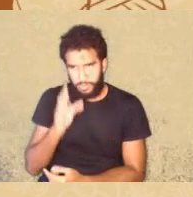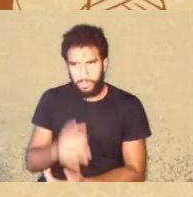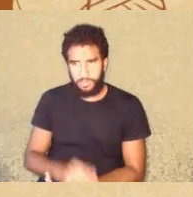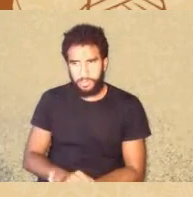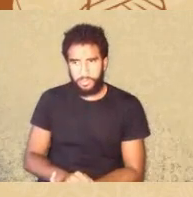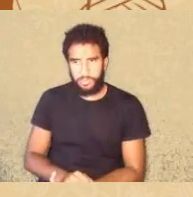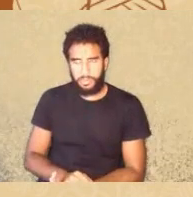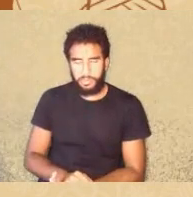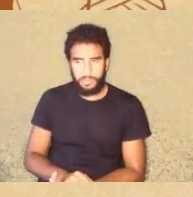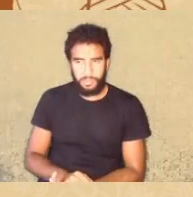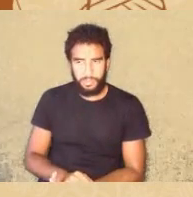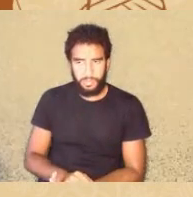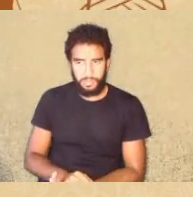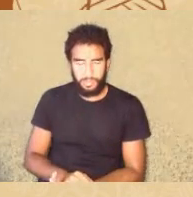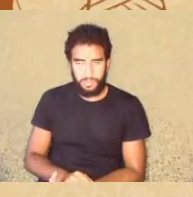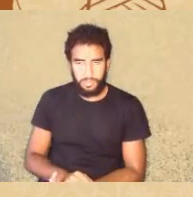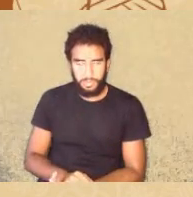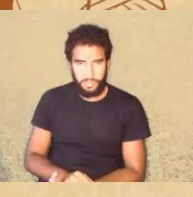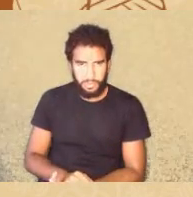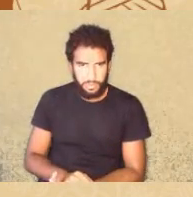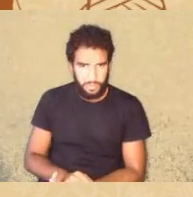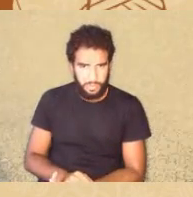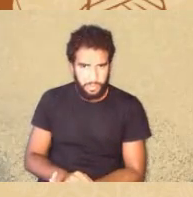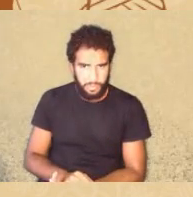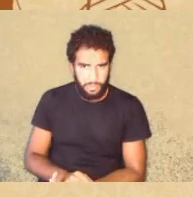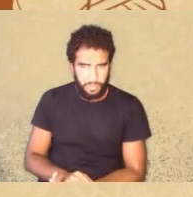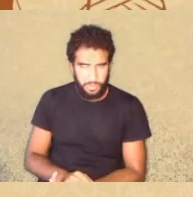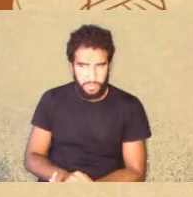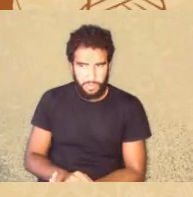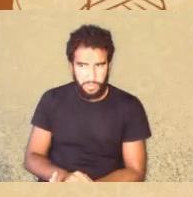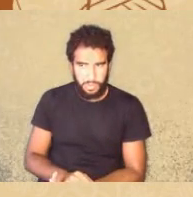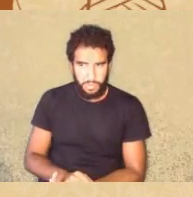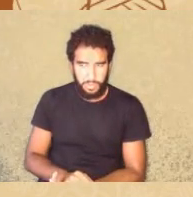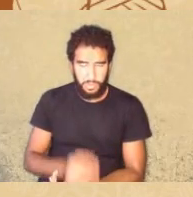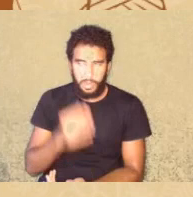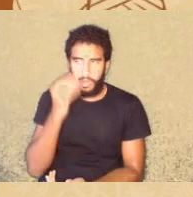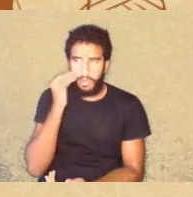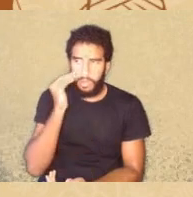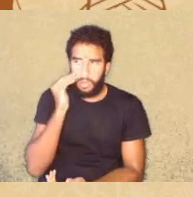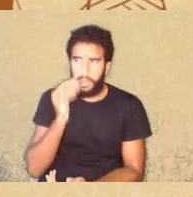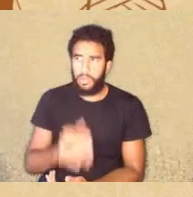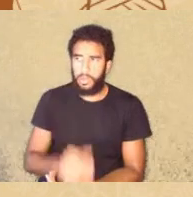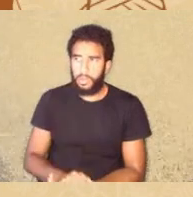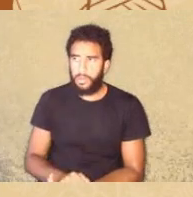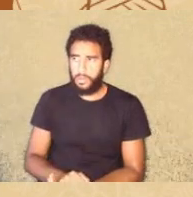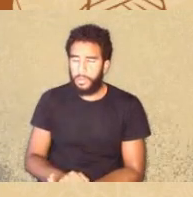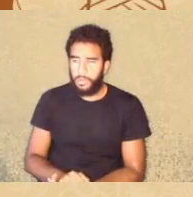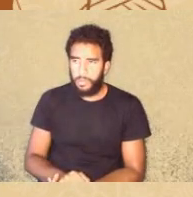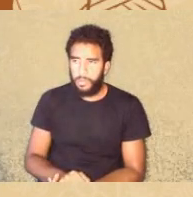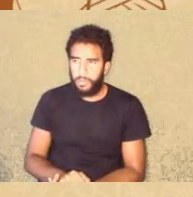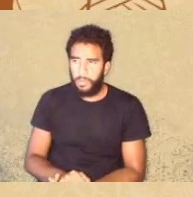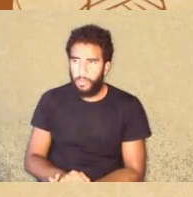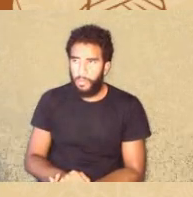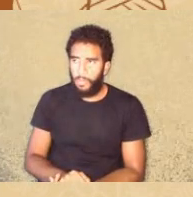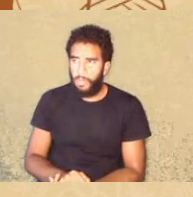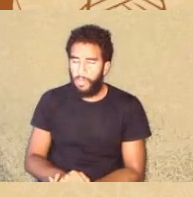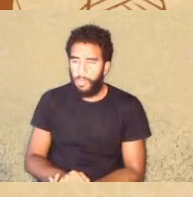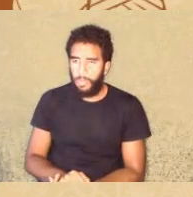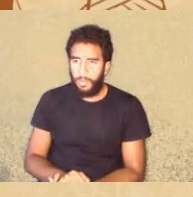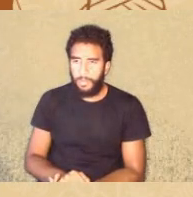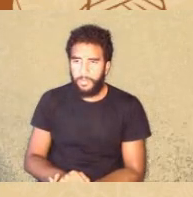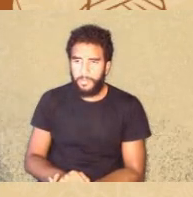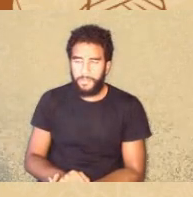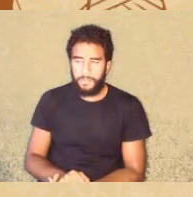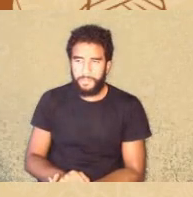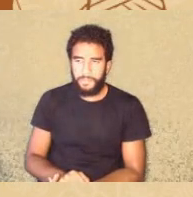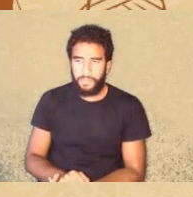em primeiros socorros de saúde mental, que eu entendo que isso também é já uma proposição aí da OMS, né,